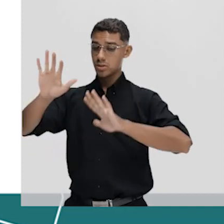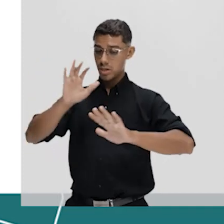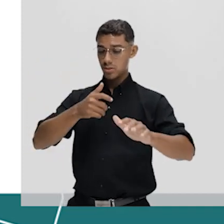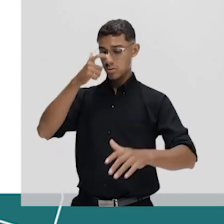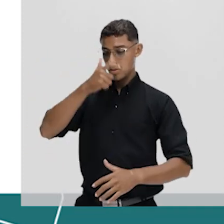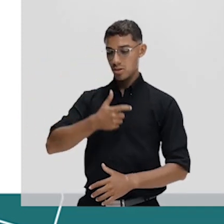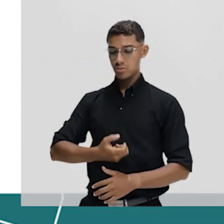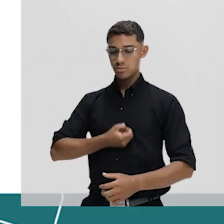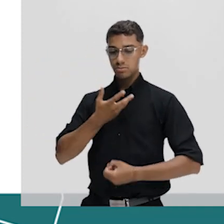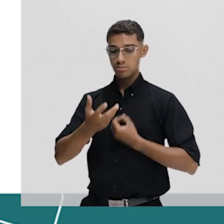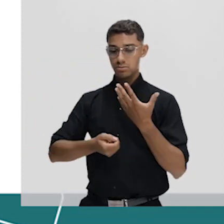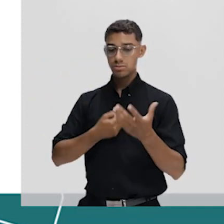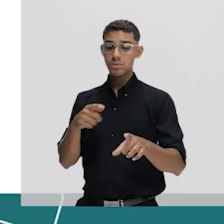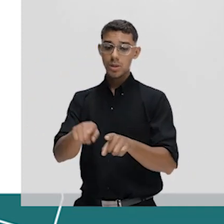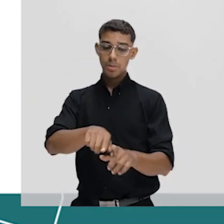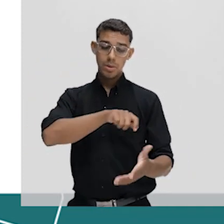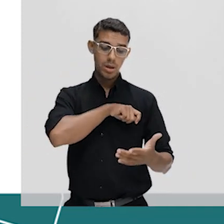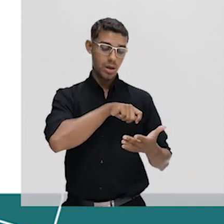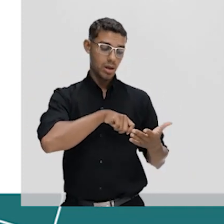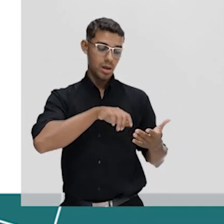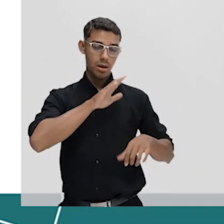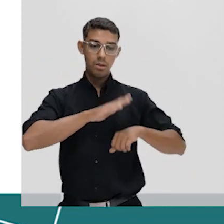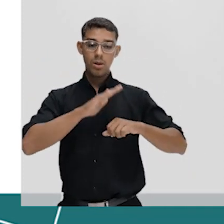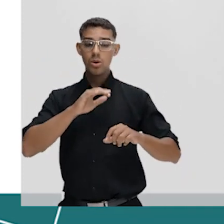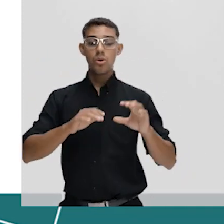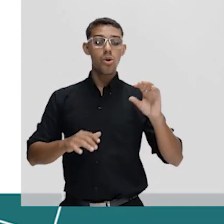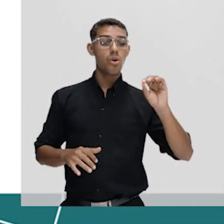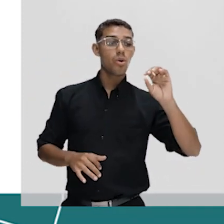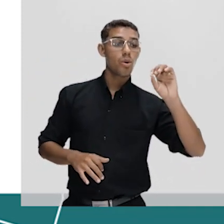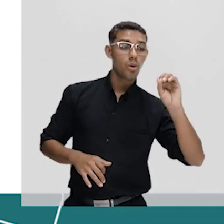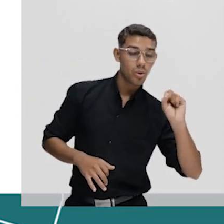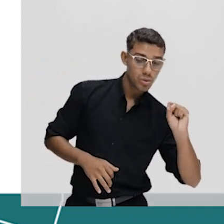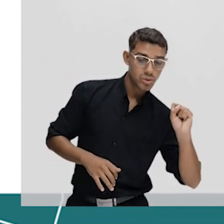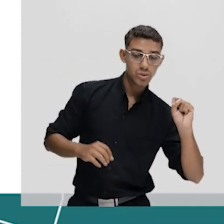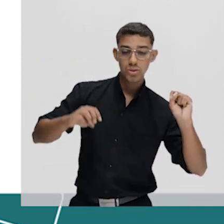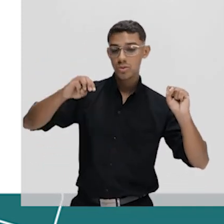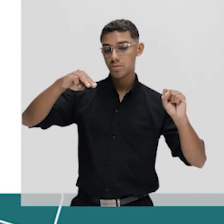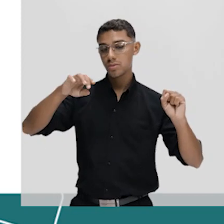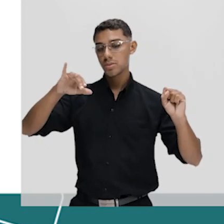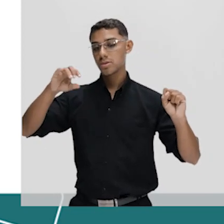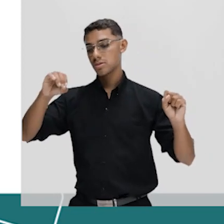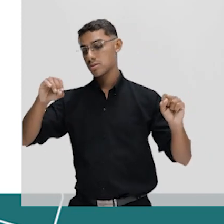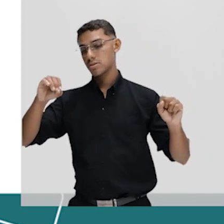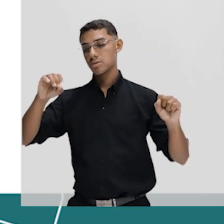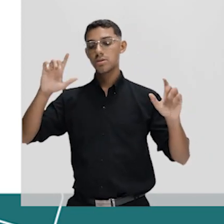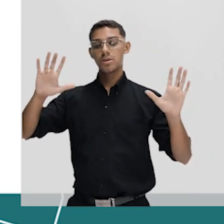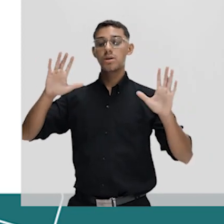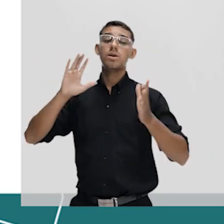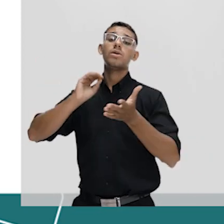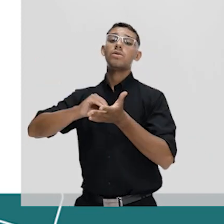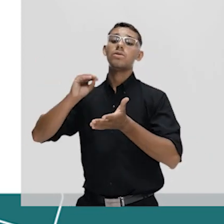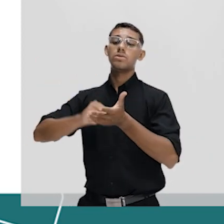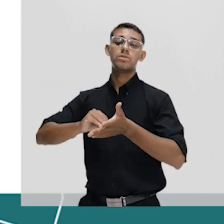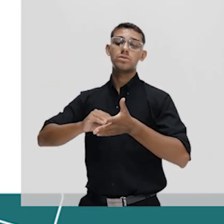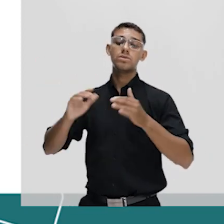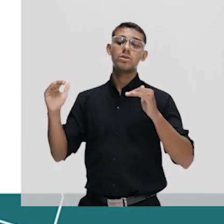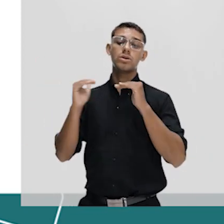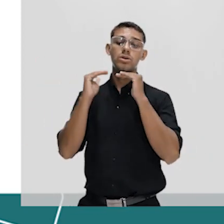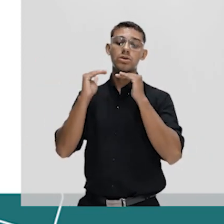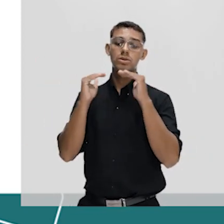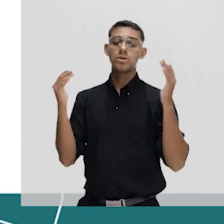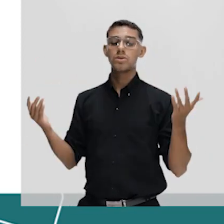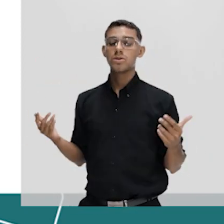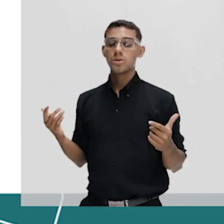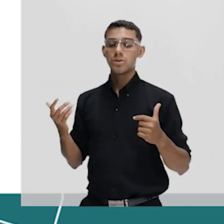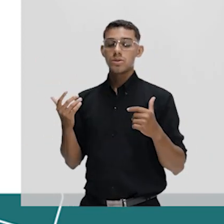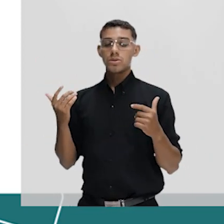expresso. E na escrita mais ainda. Na escrita eu não vou botar os meninos, né? Vai ficar faltando aí essa questão da concordância. Na